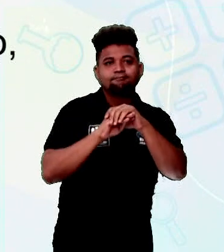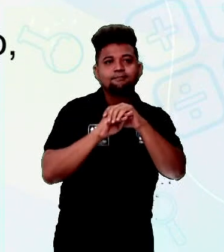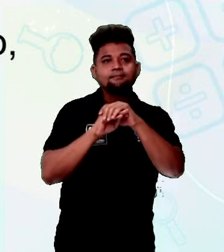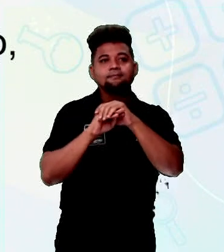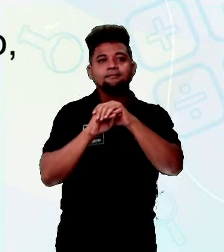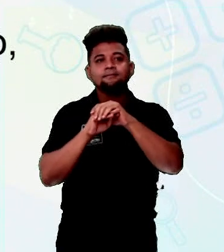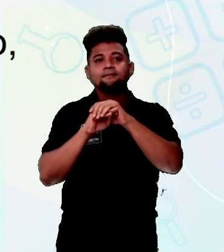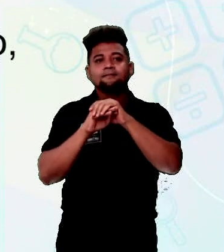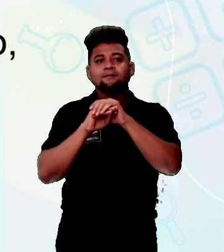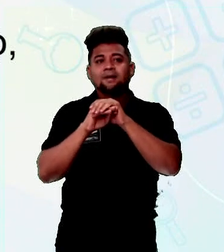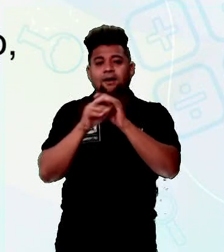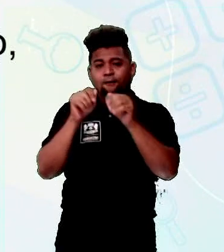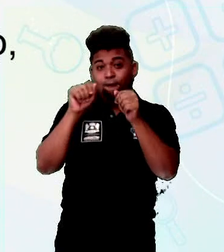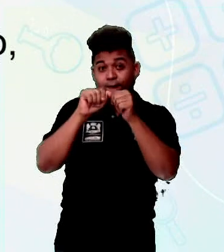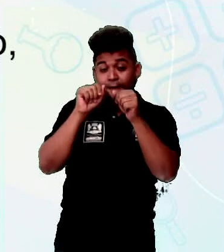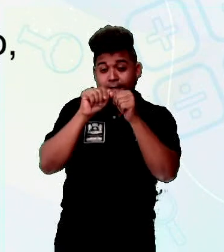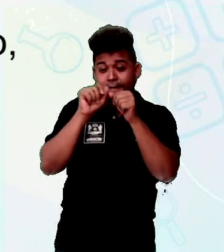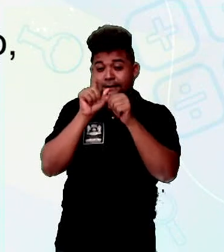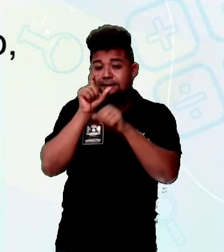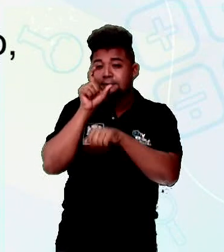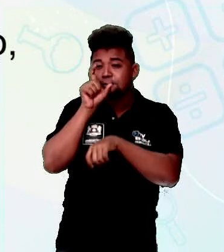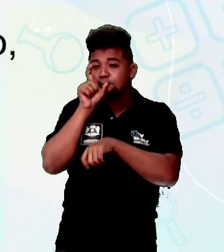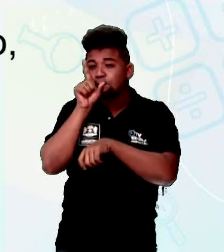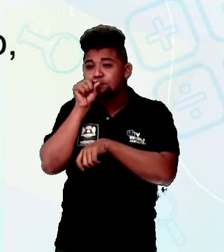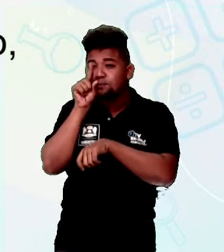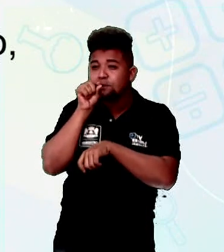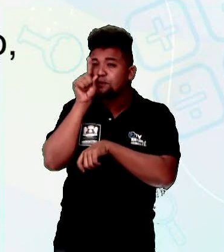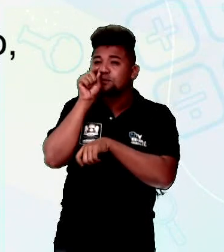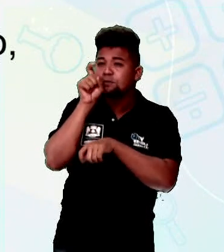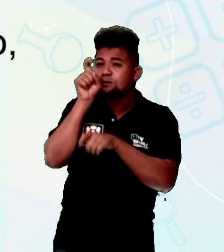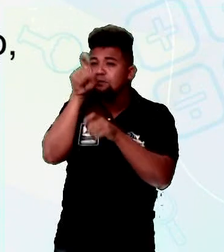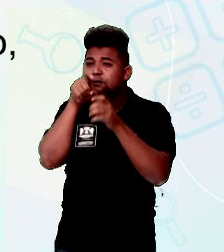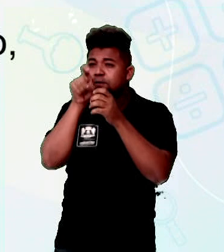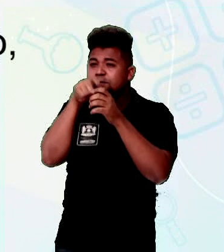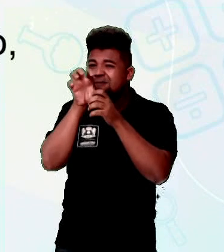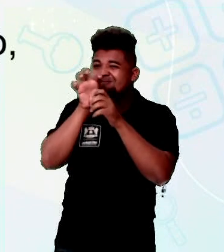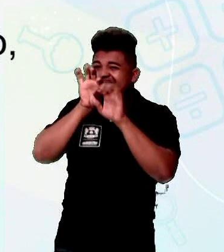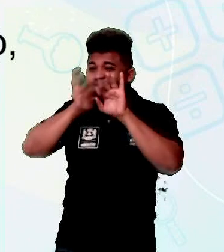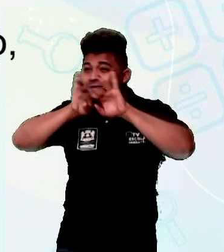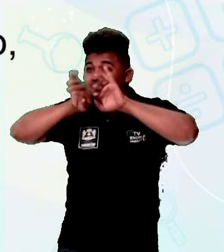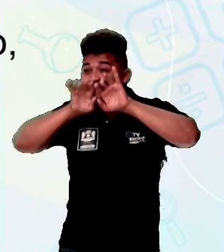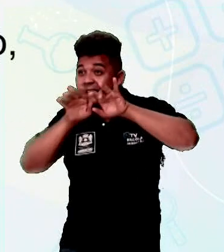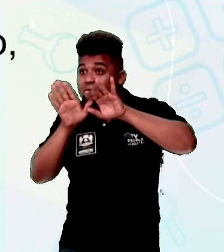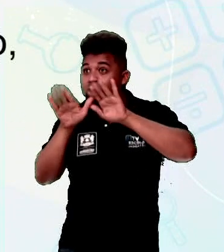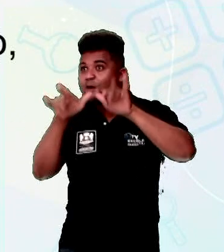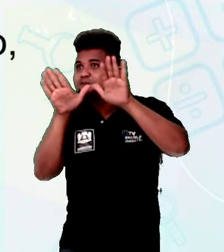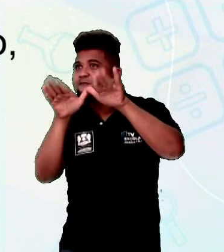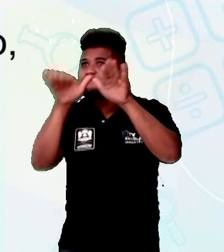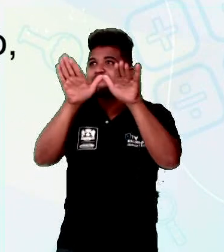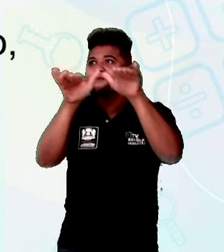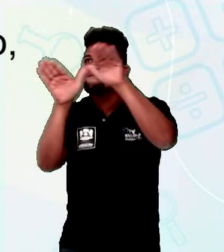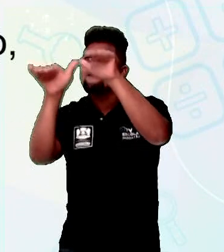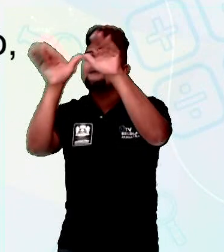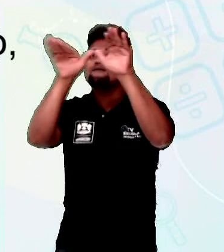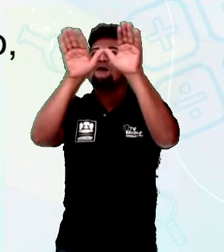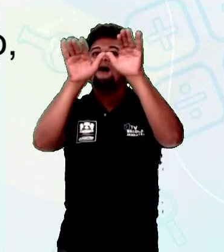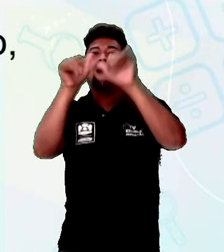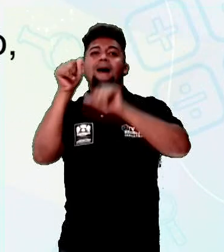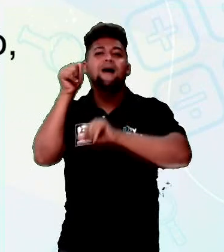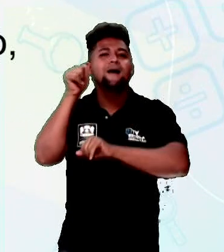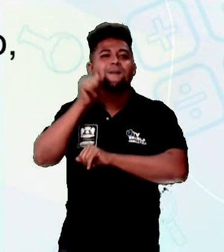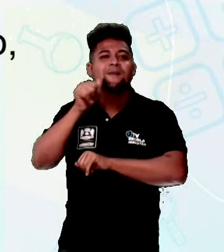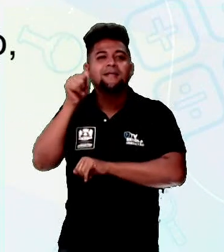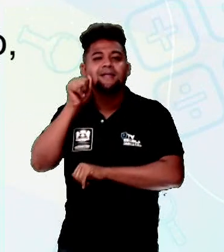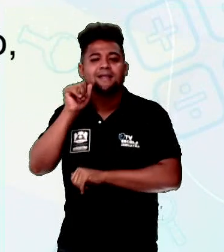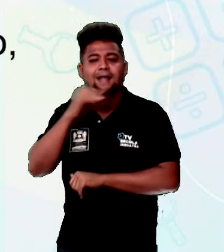gaiola fez um buraquinho. Voou, voou, voou, voou. E a menina, que